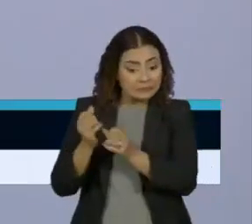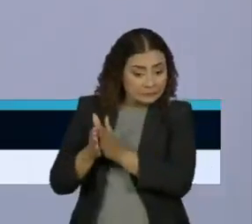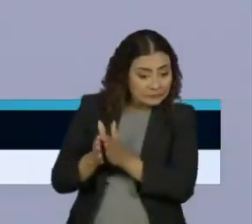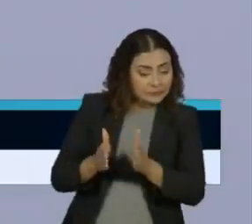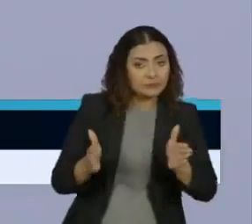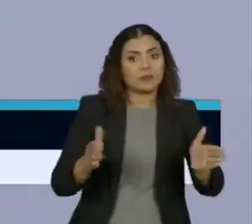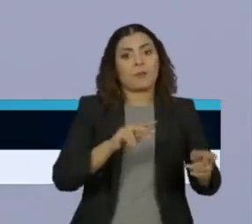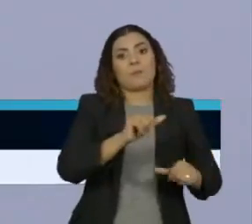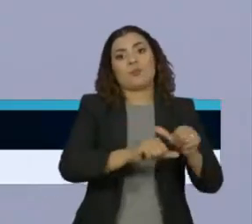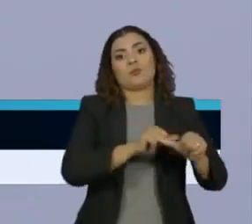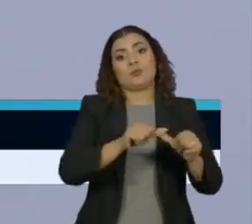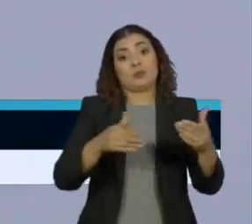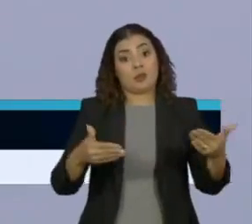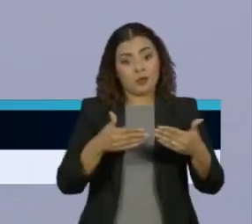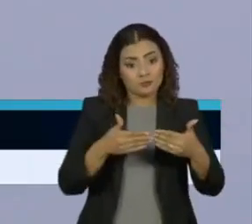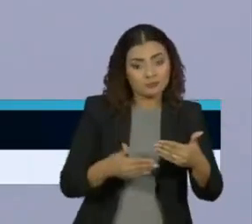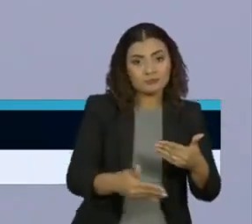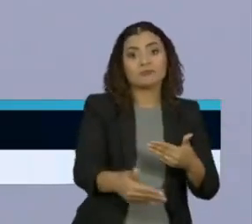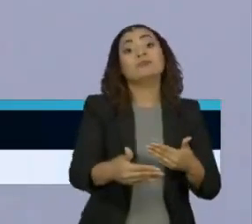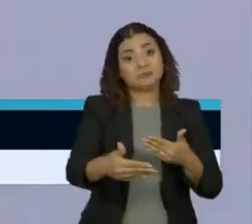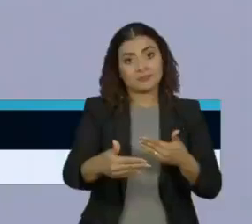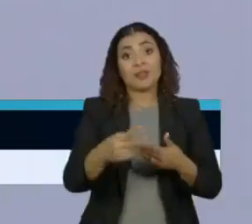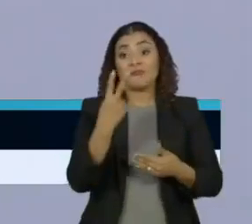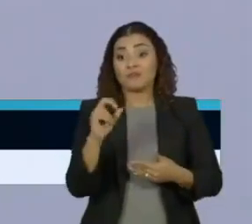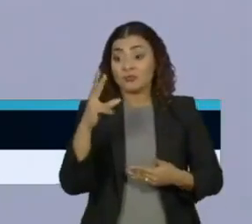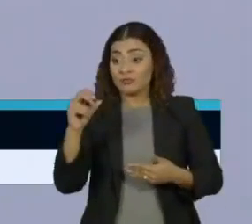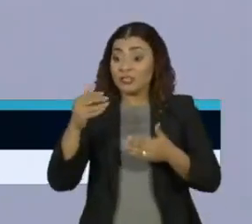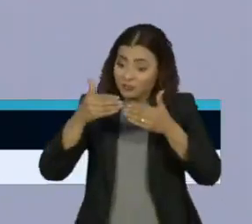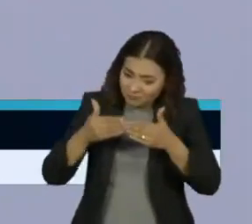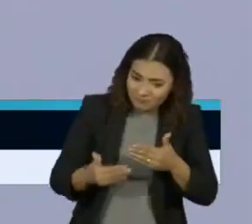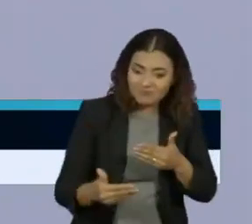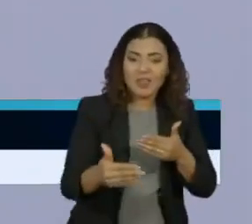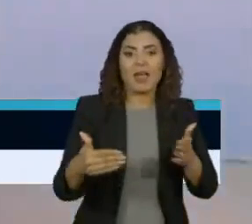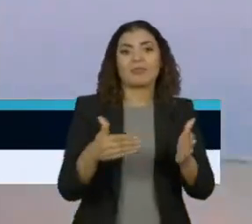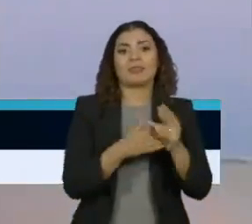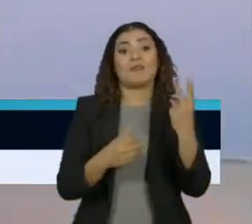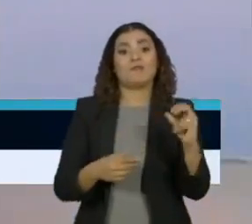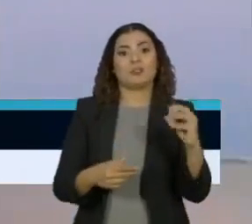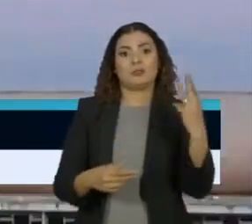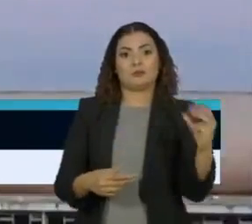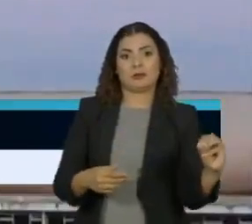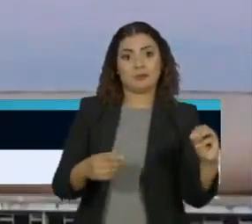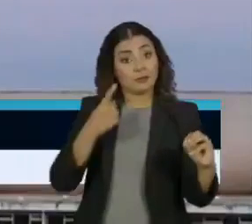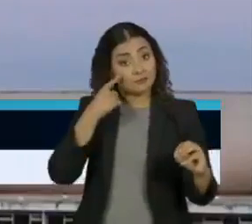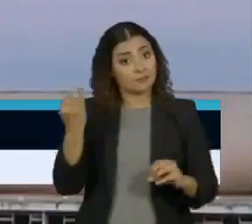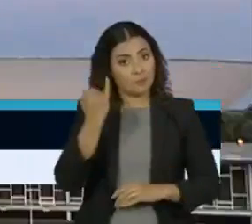dessa década que se inicia, que vão ser muito interessantes de se ver.